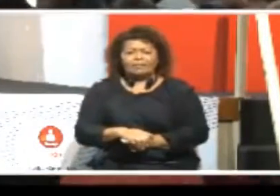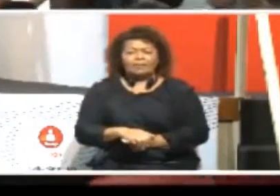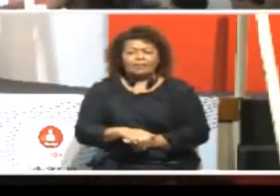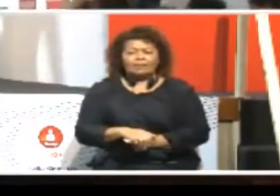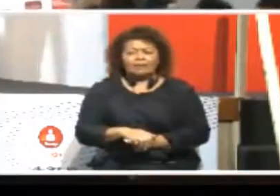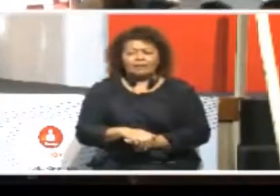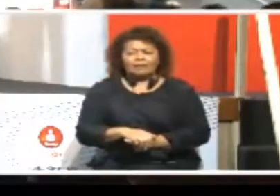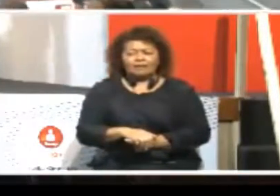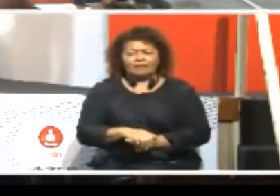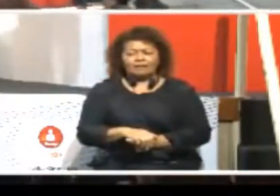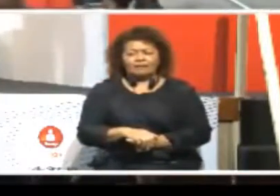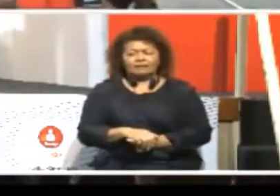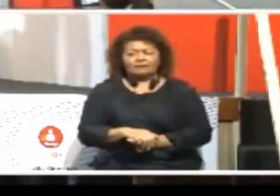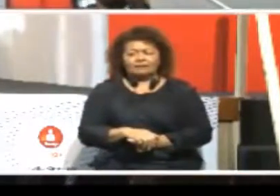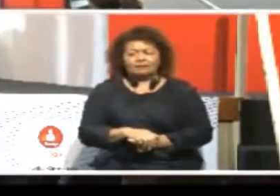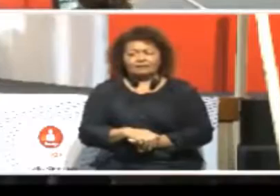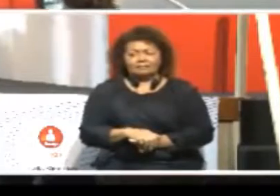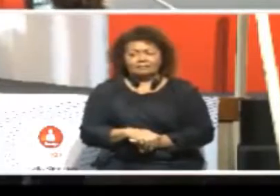Obrigada.